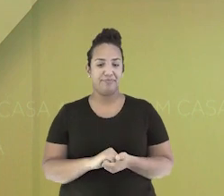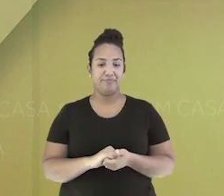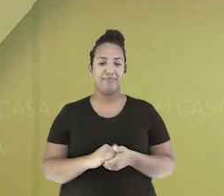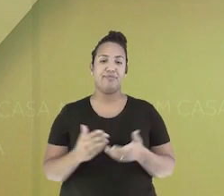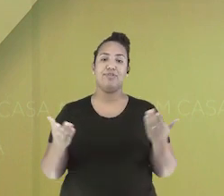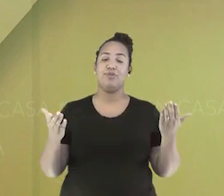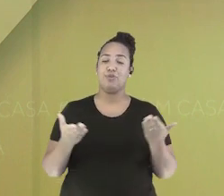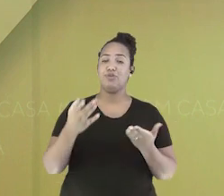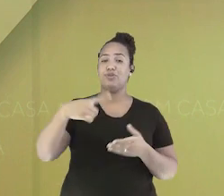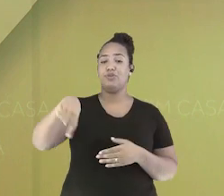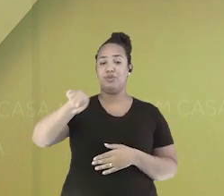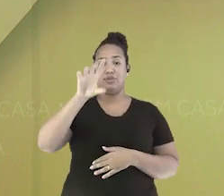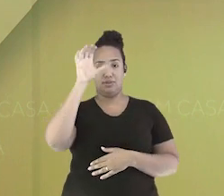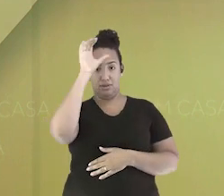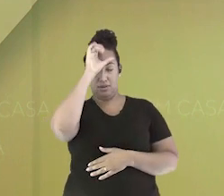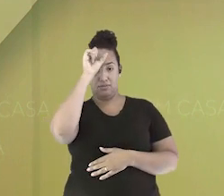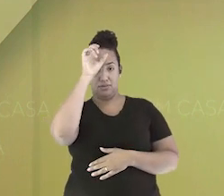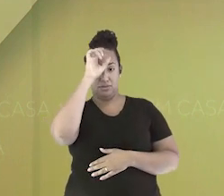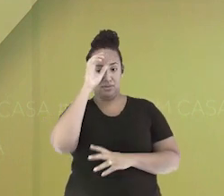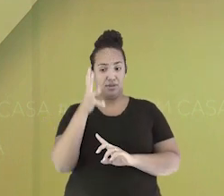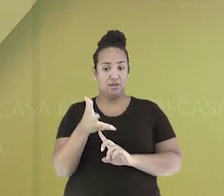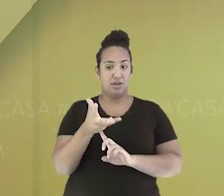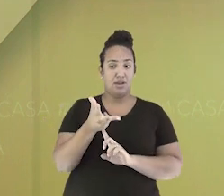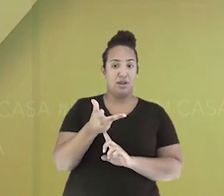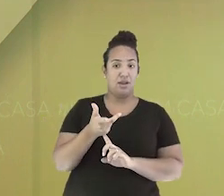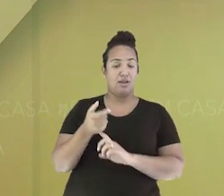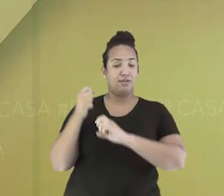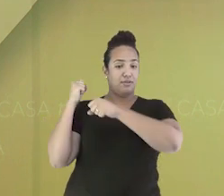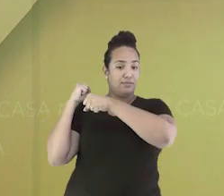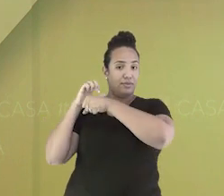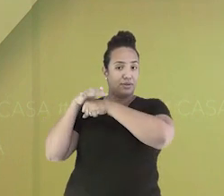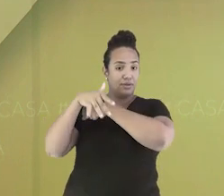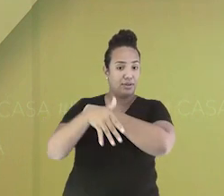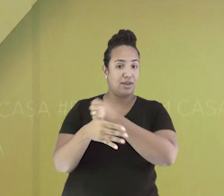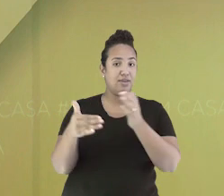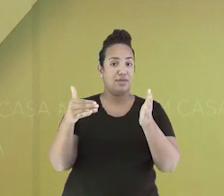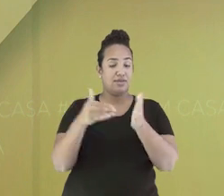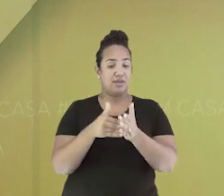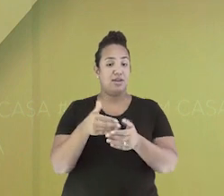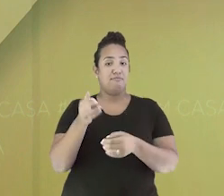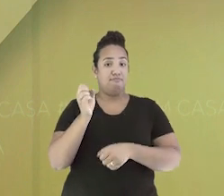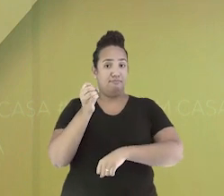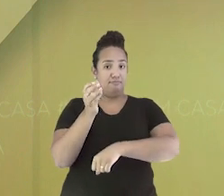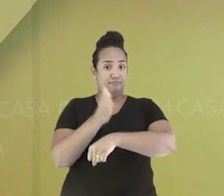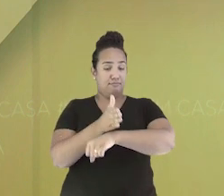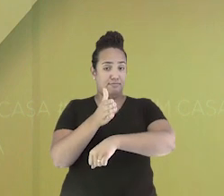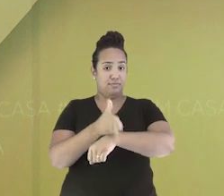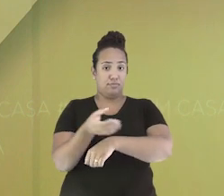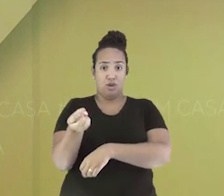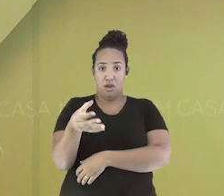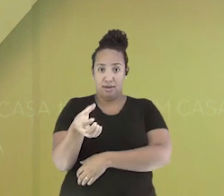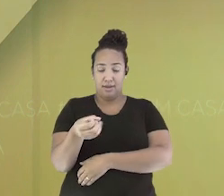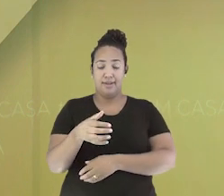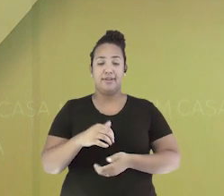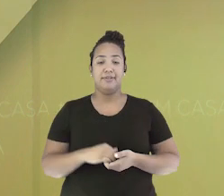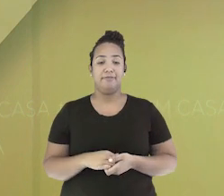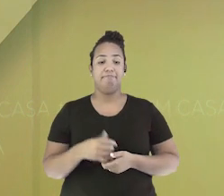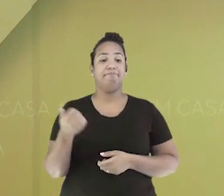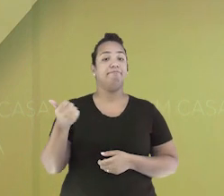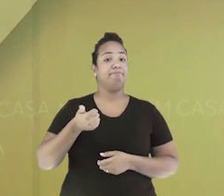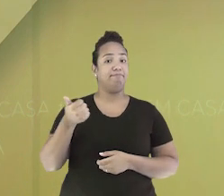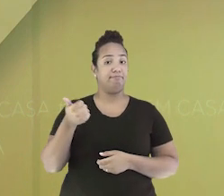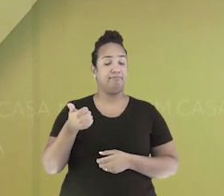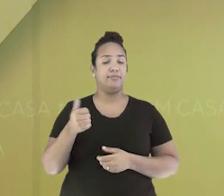alguns dos usos da arte, desde a pré-história até a Idade Moderna. Vamos relembrá-los? Primeiro, a arte dos homens